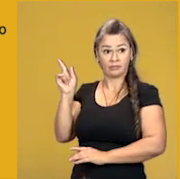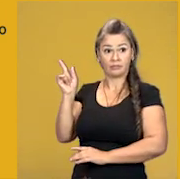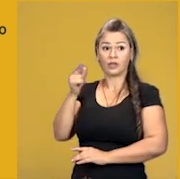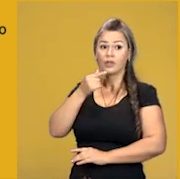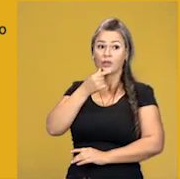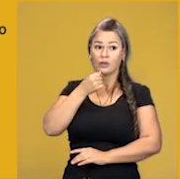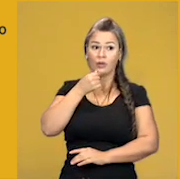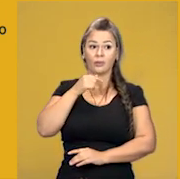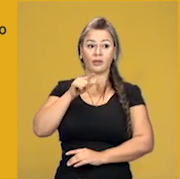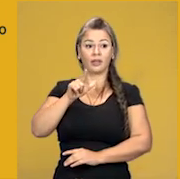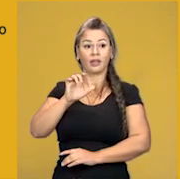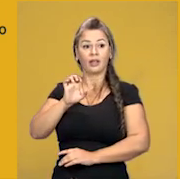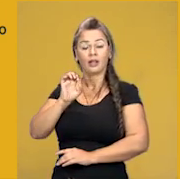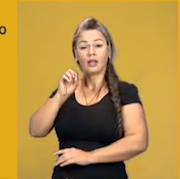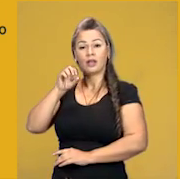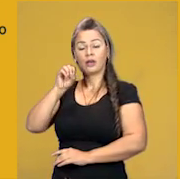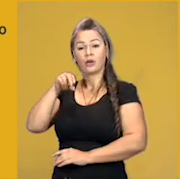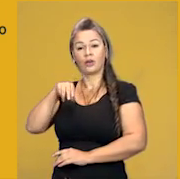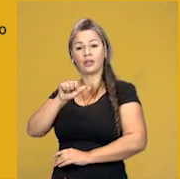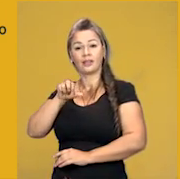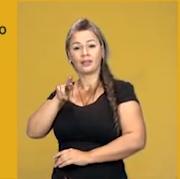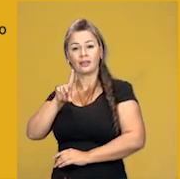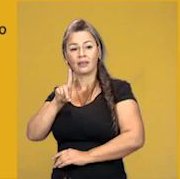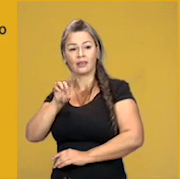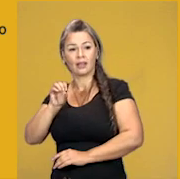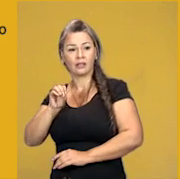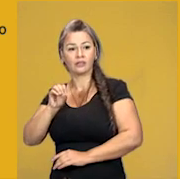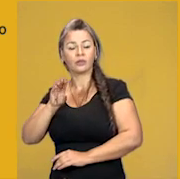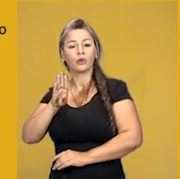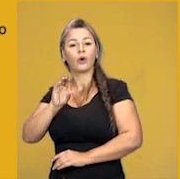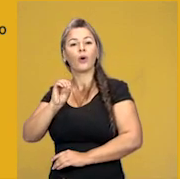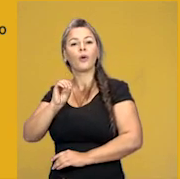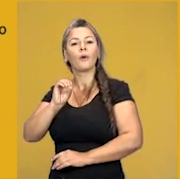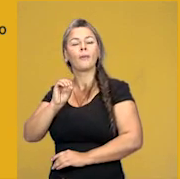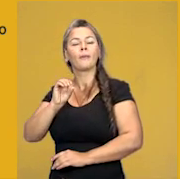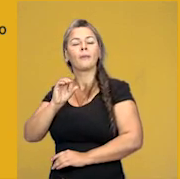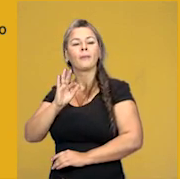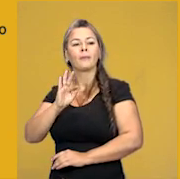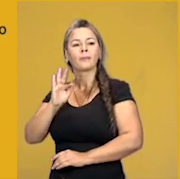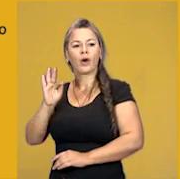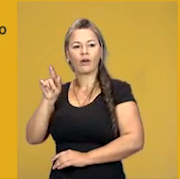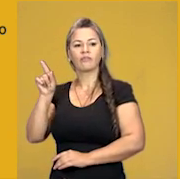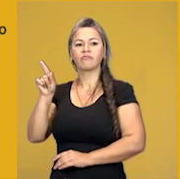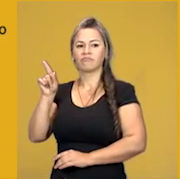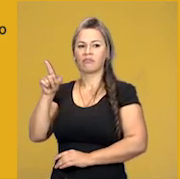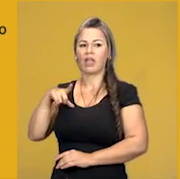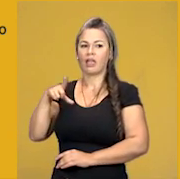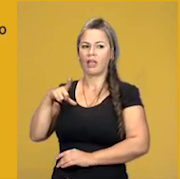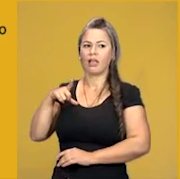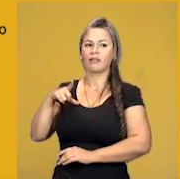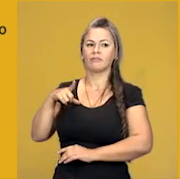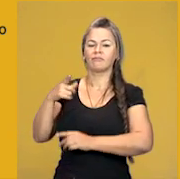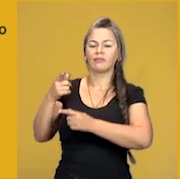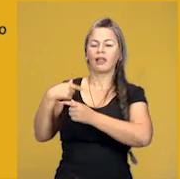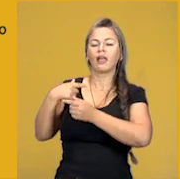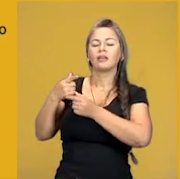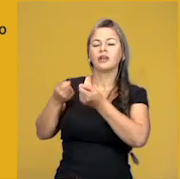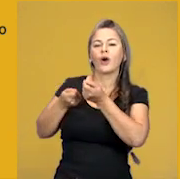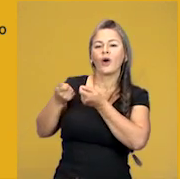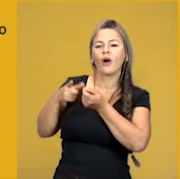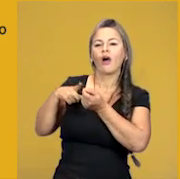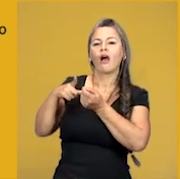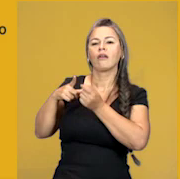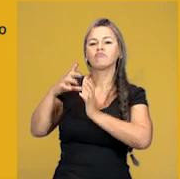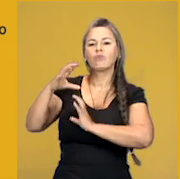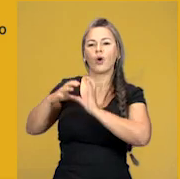sempre fala sobre os conflitos do campo no Brasil, no seu relatório anual, constata que somos herdeiros de 4 sombras